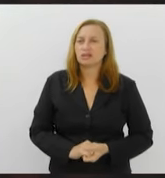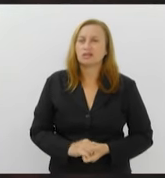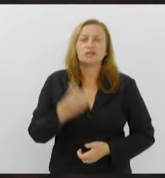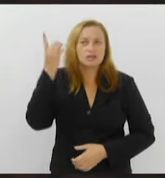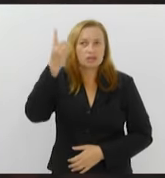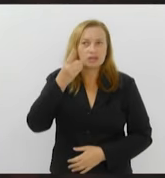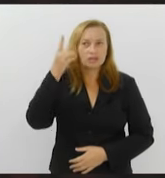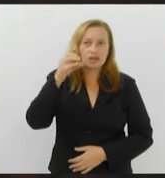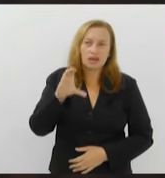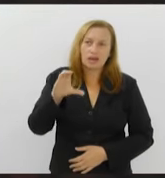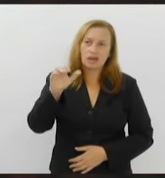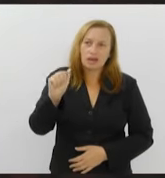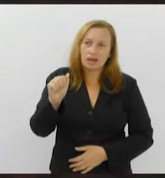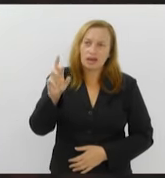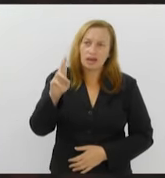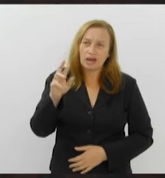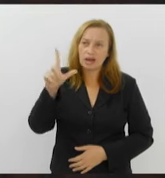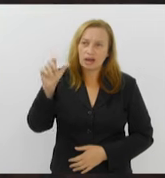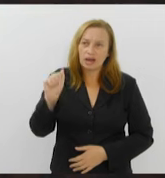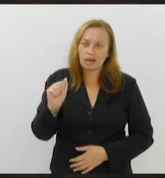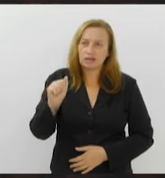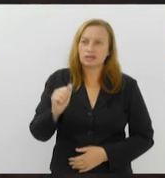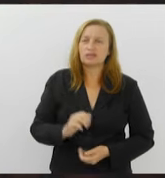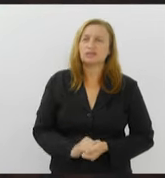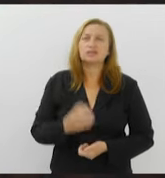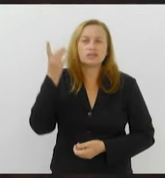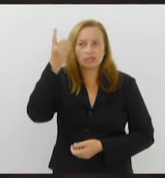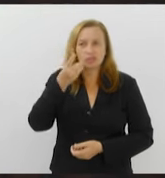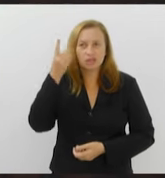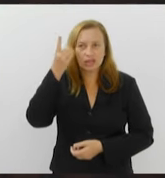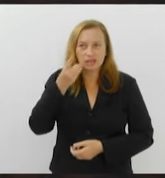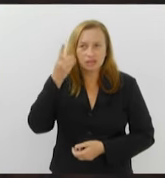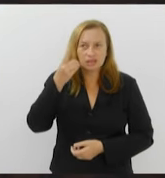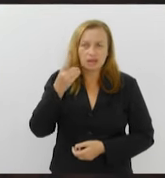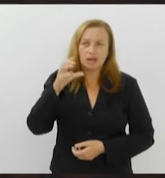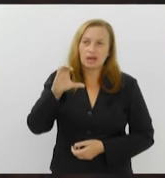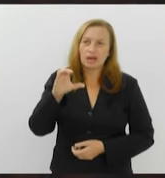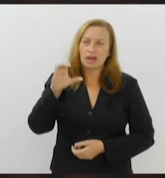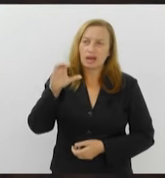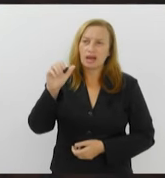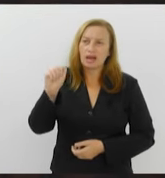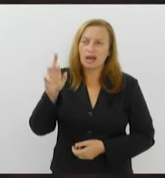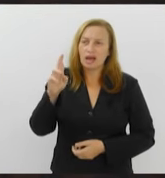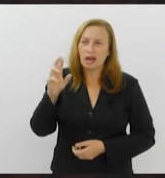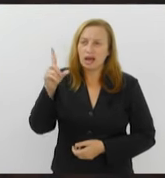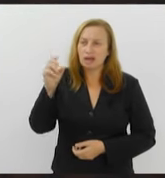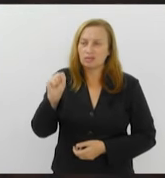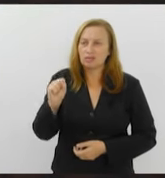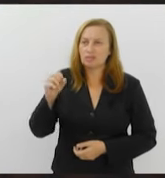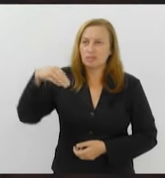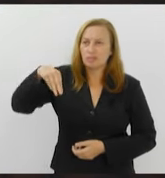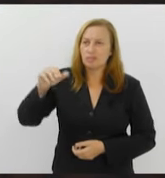Deputada Carla Machado. Deputado Carlos Macedo.